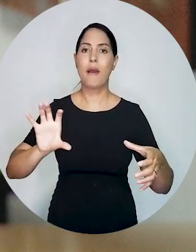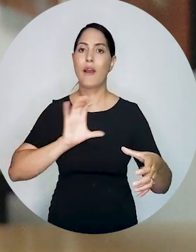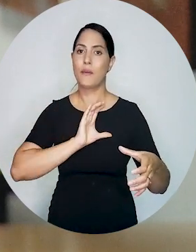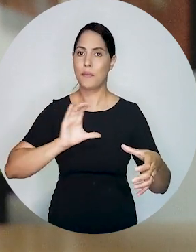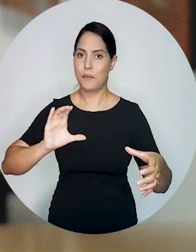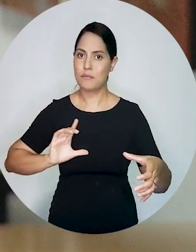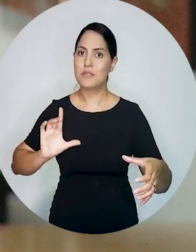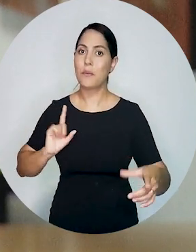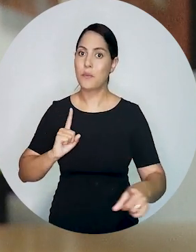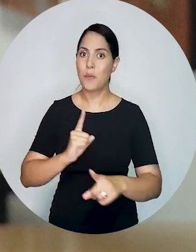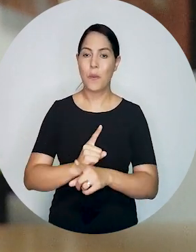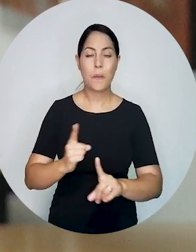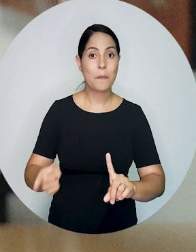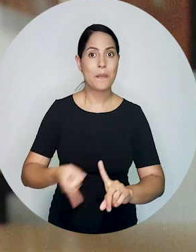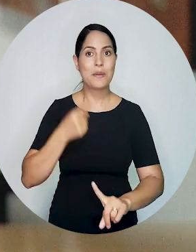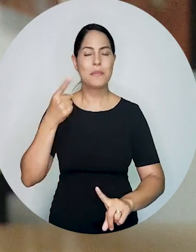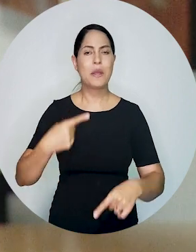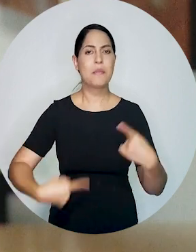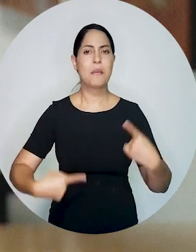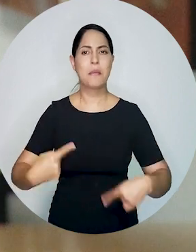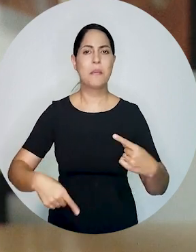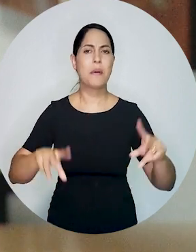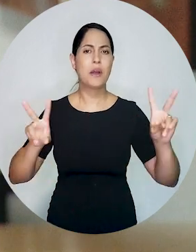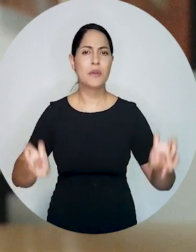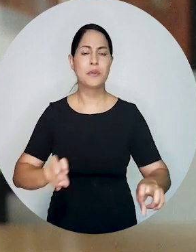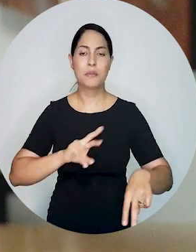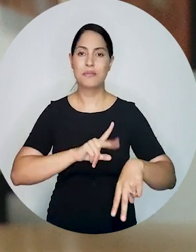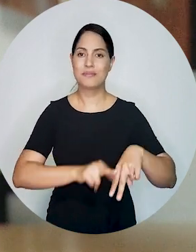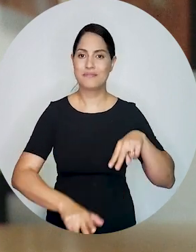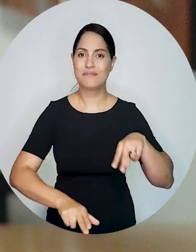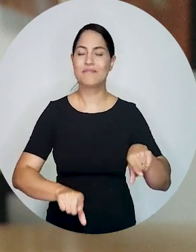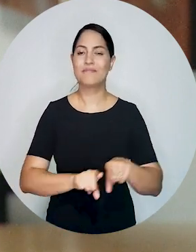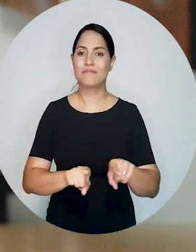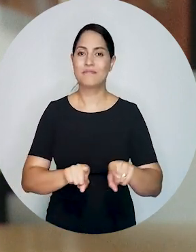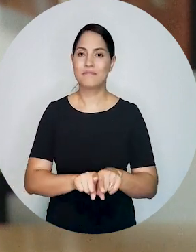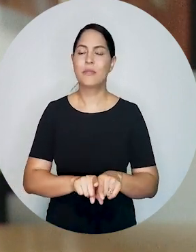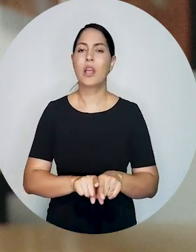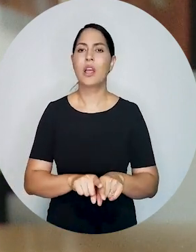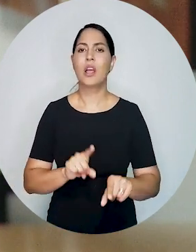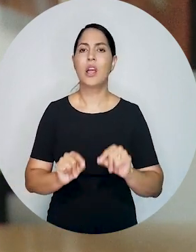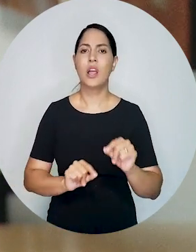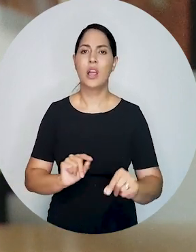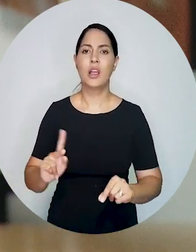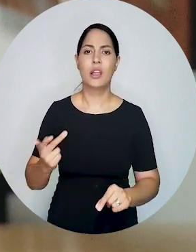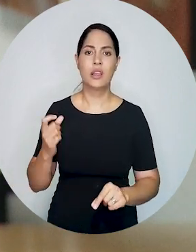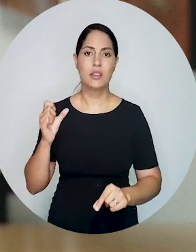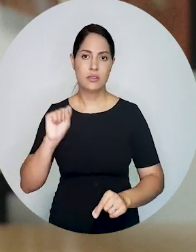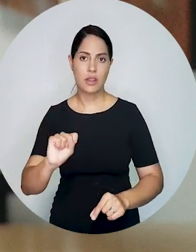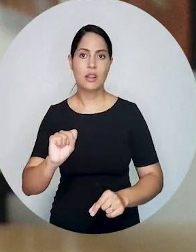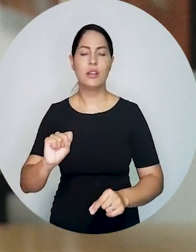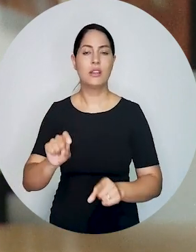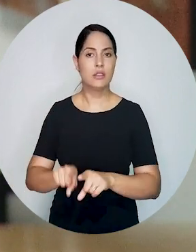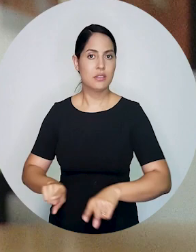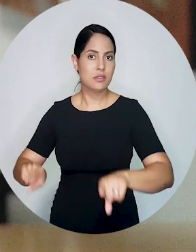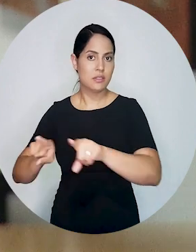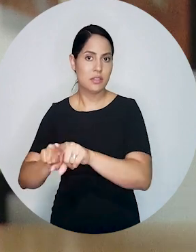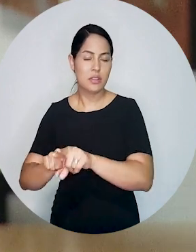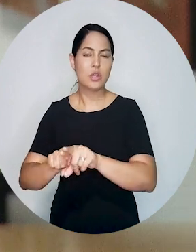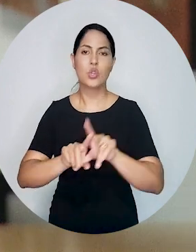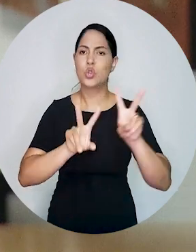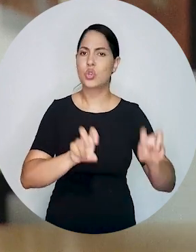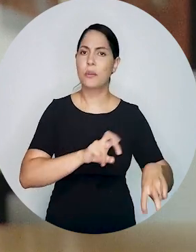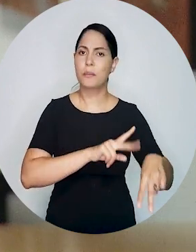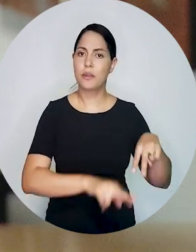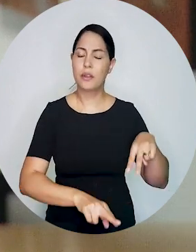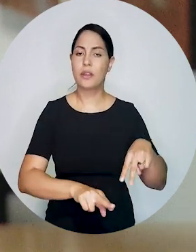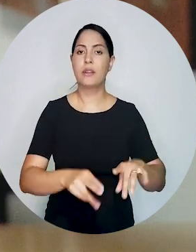comissões de direito homoafetivo e de gênero. A intenção do debate foi fomentar a troca de experiências e boas práticas na